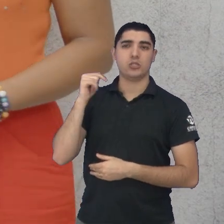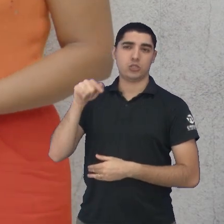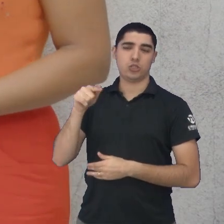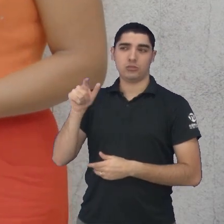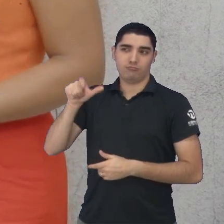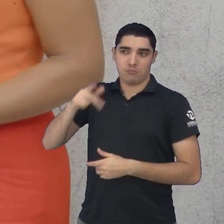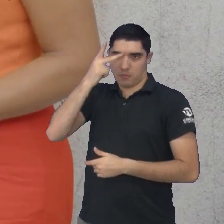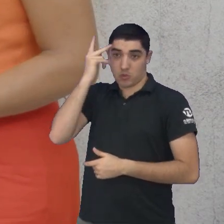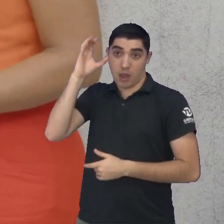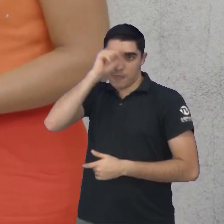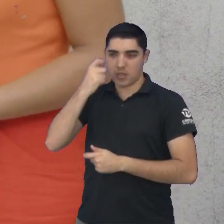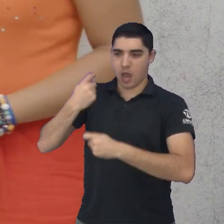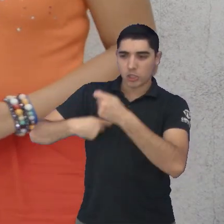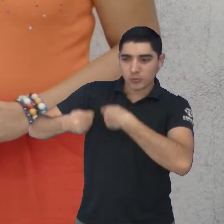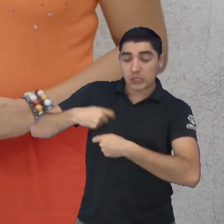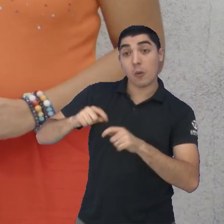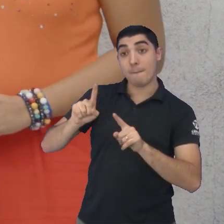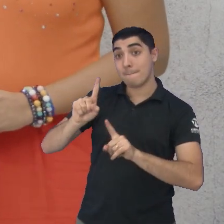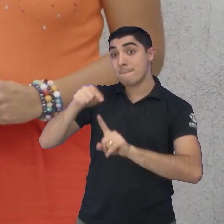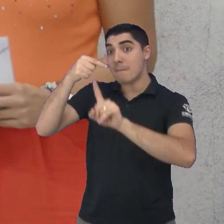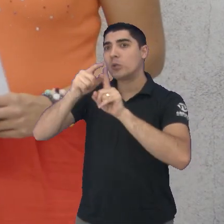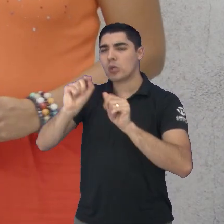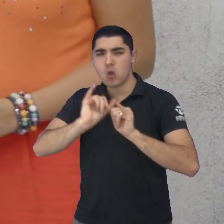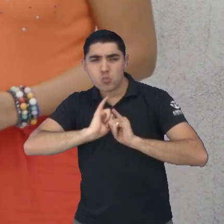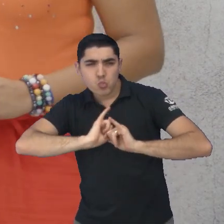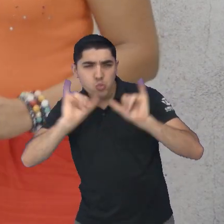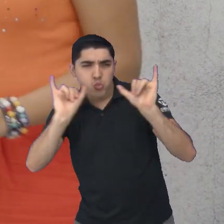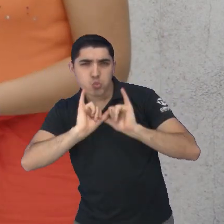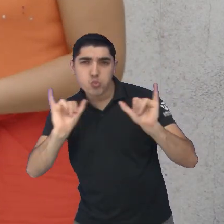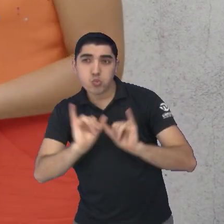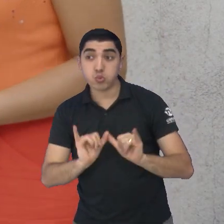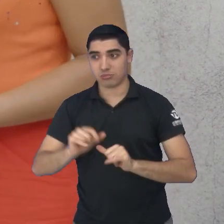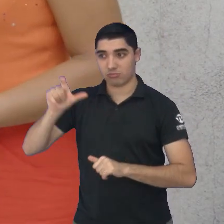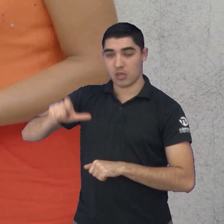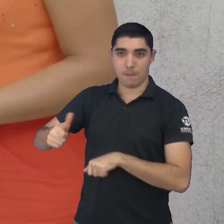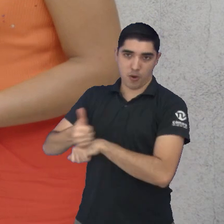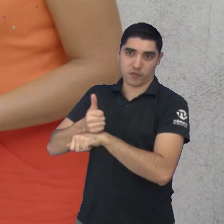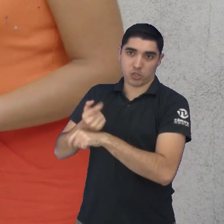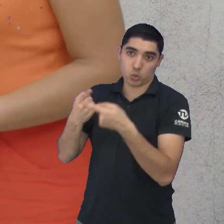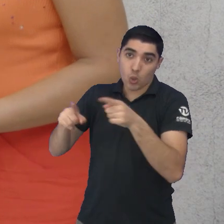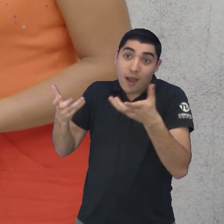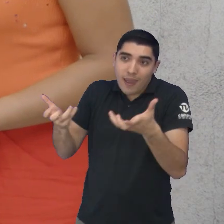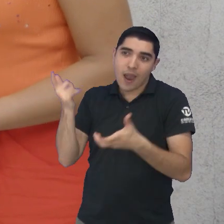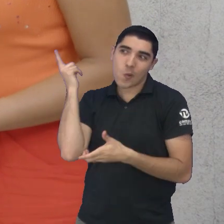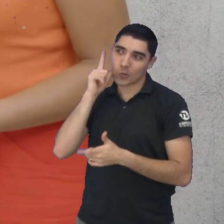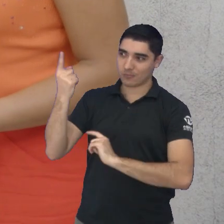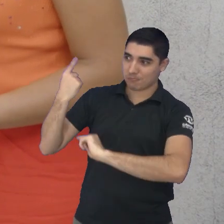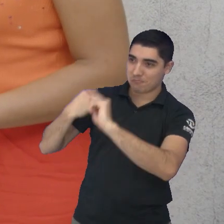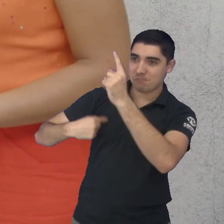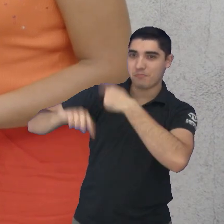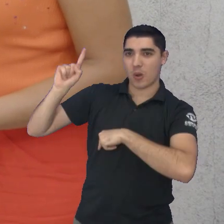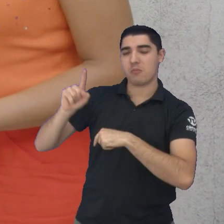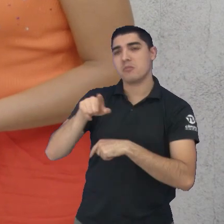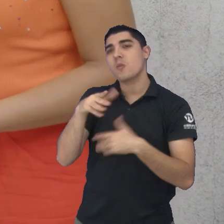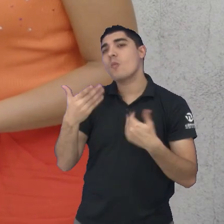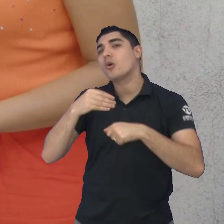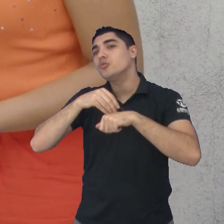gestão e marketing, né, que os profissionais de churrasco devem adotar para ter sucesso aí nessa área.